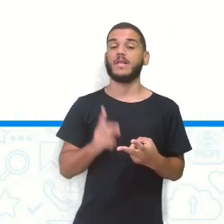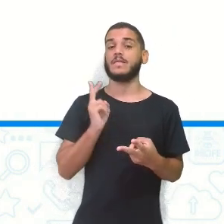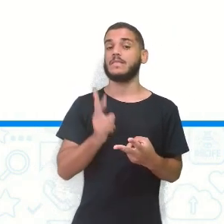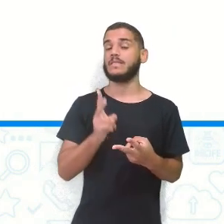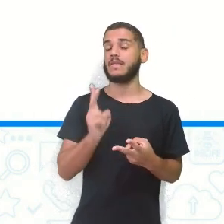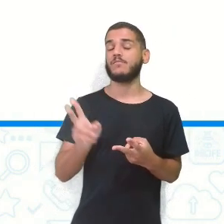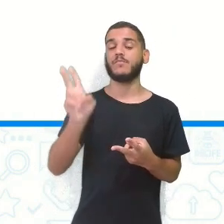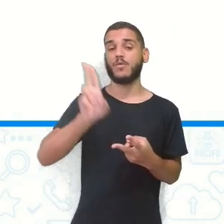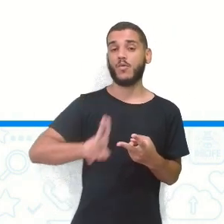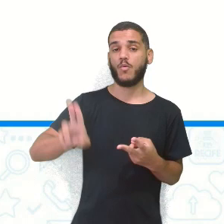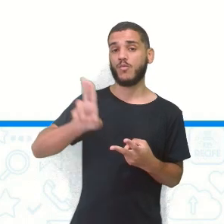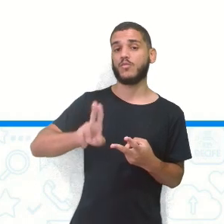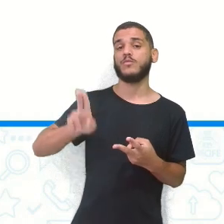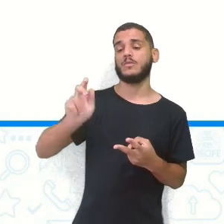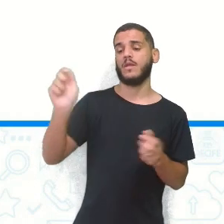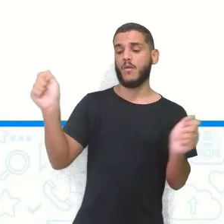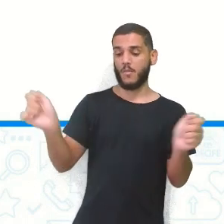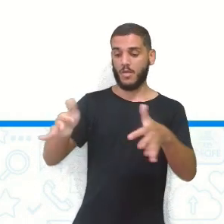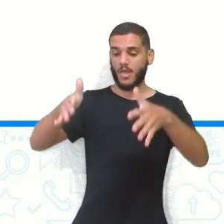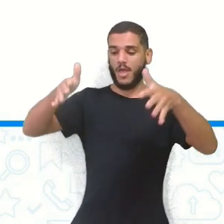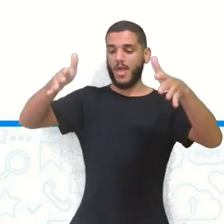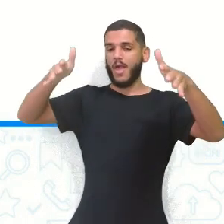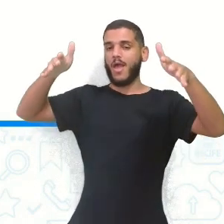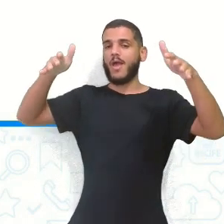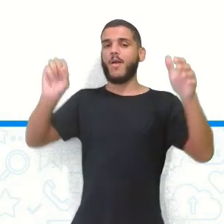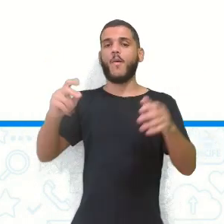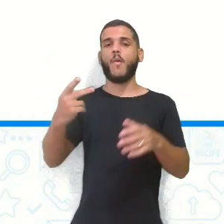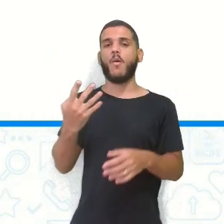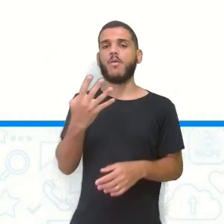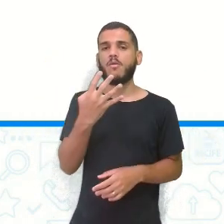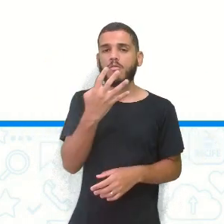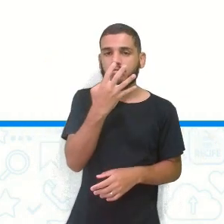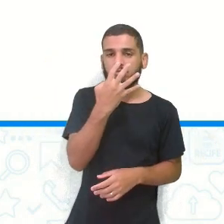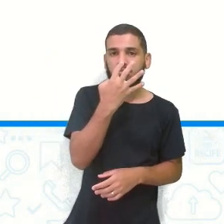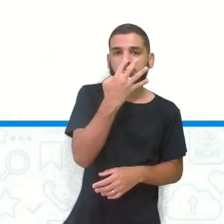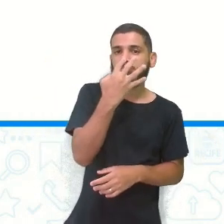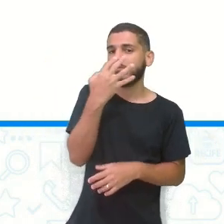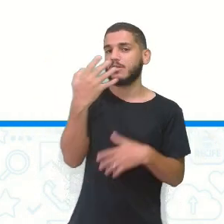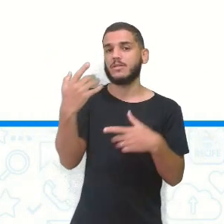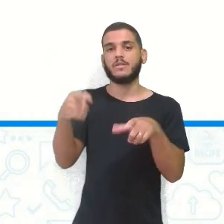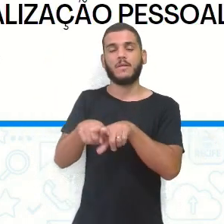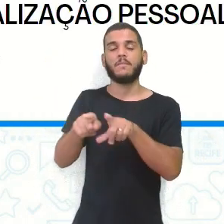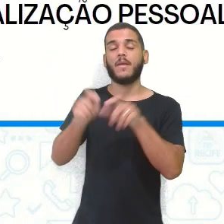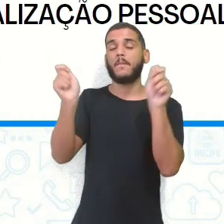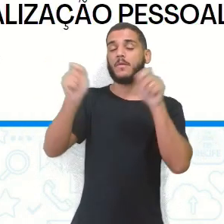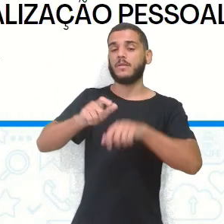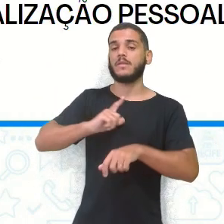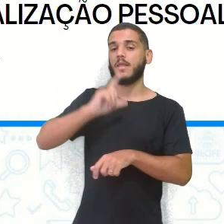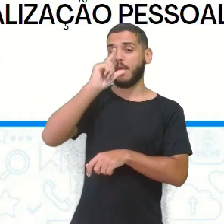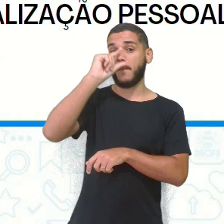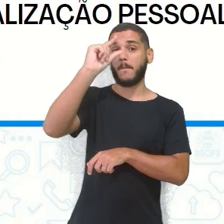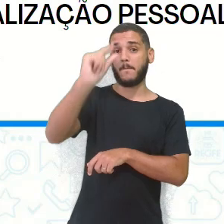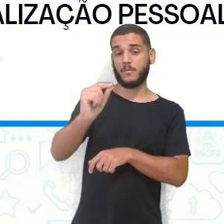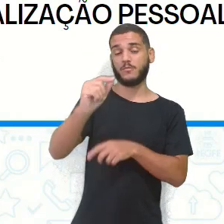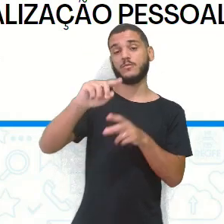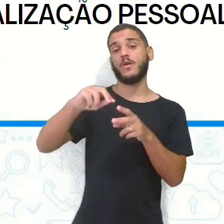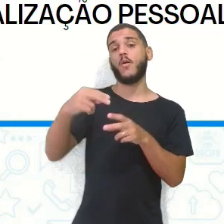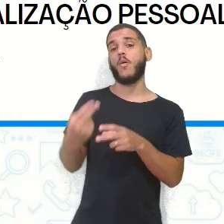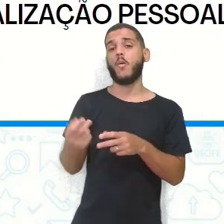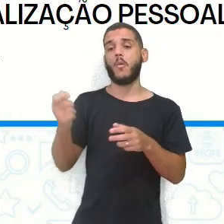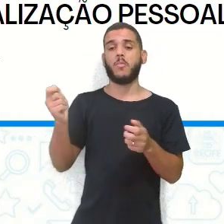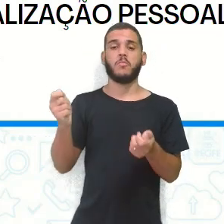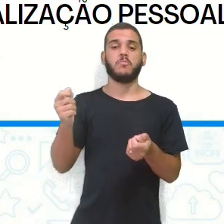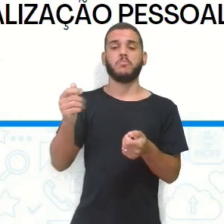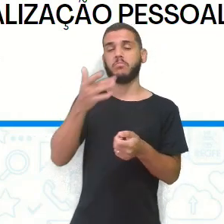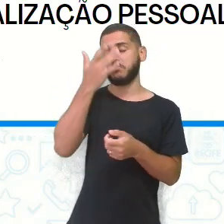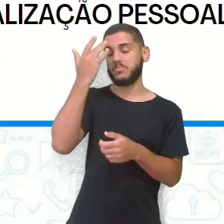Sempre fazem uso de magias ou encantamentos. Podem apresentar bruxas ou feiticeiros e o